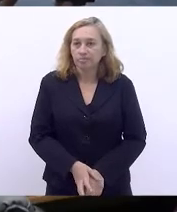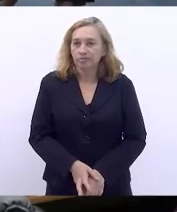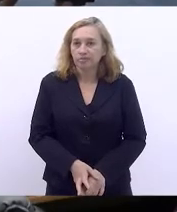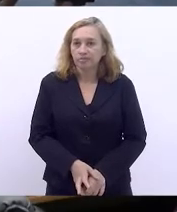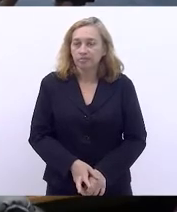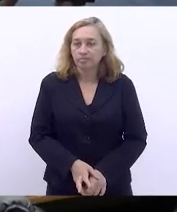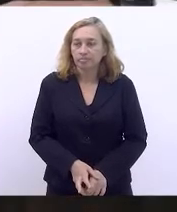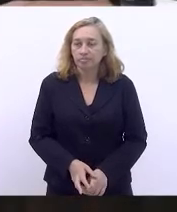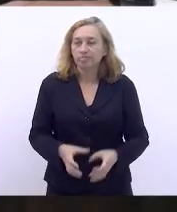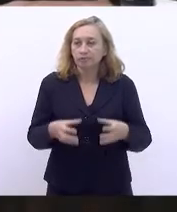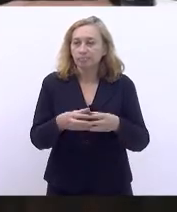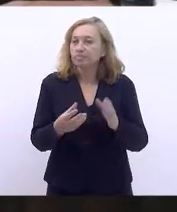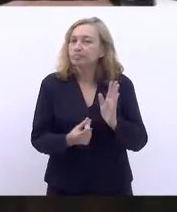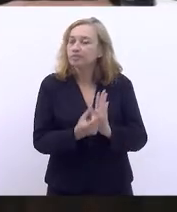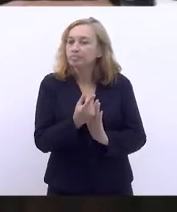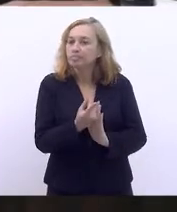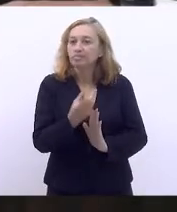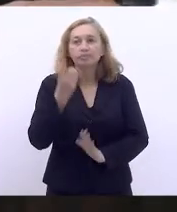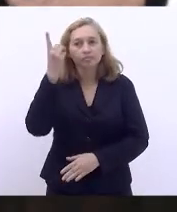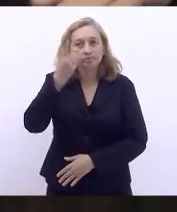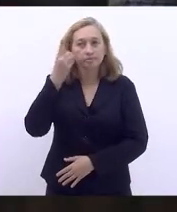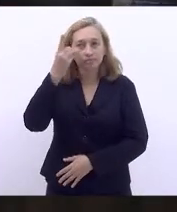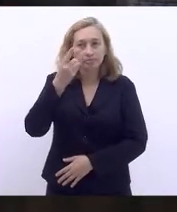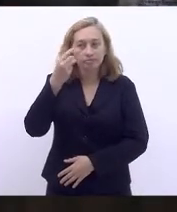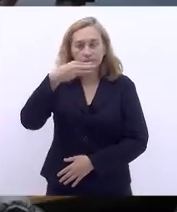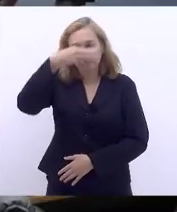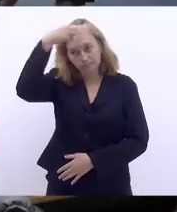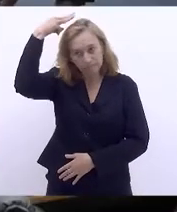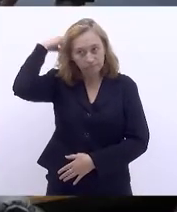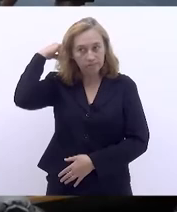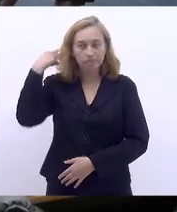Pela Comissão de Orçamento, deputado Márcio Pacheco.